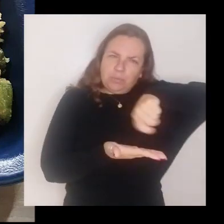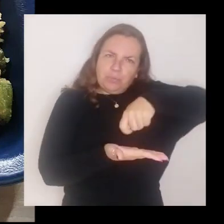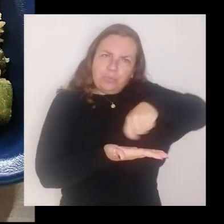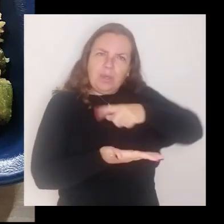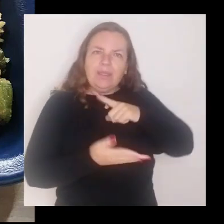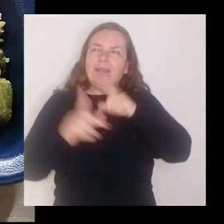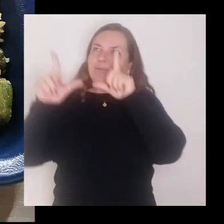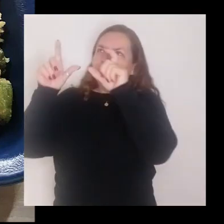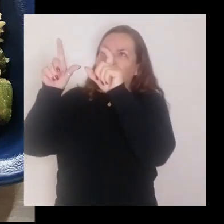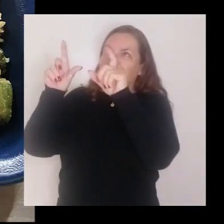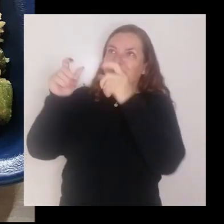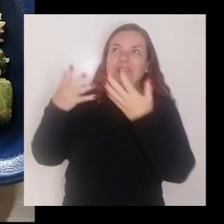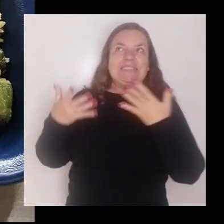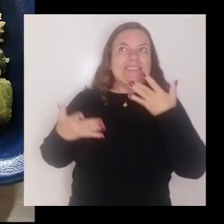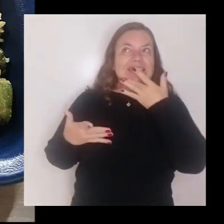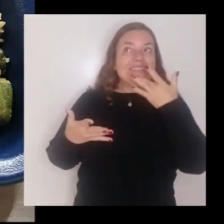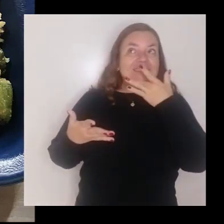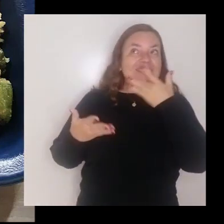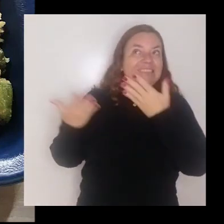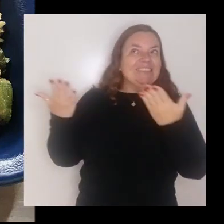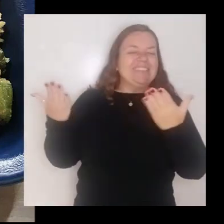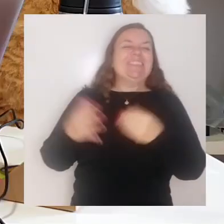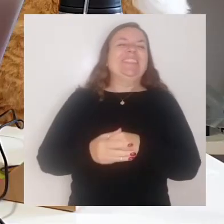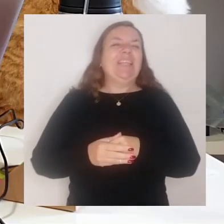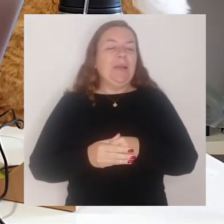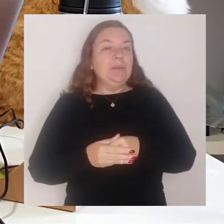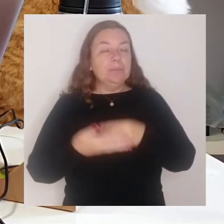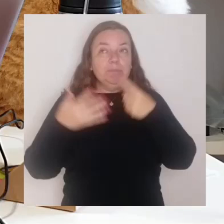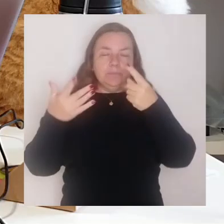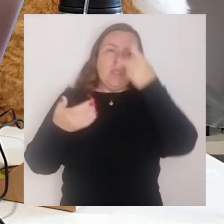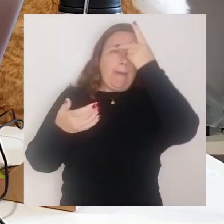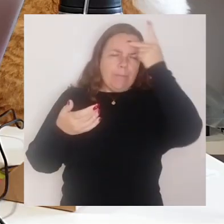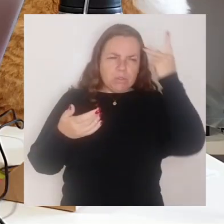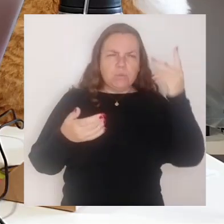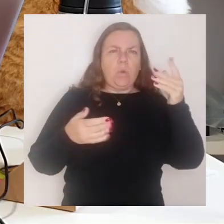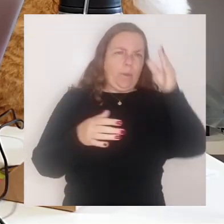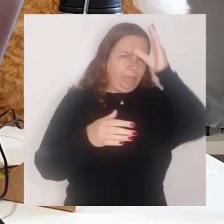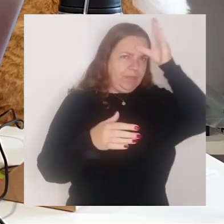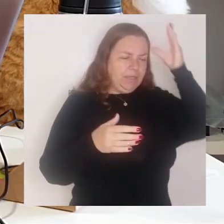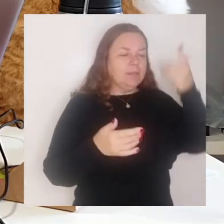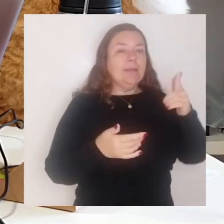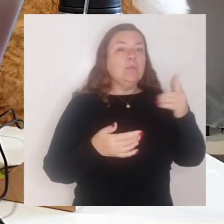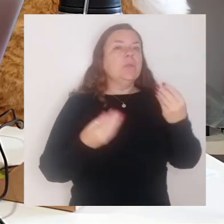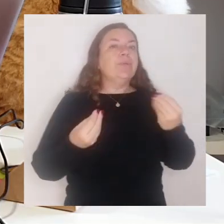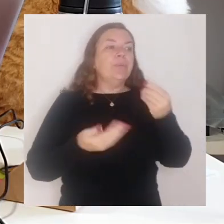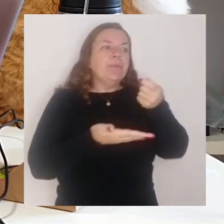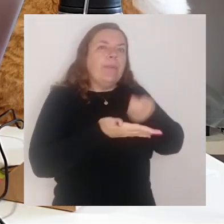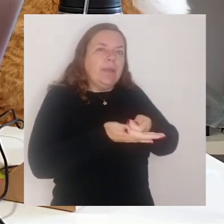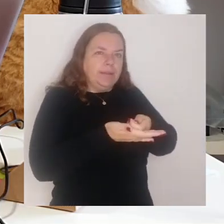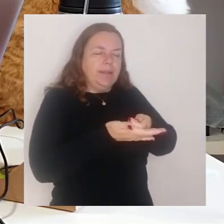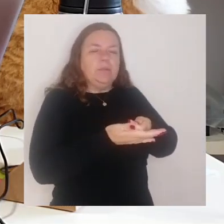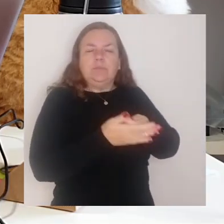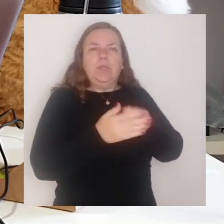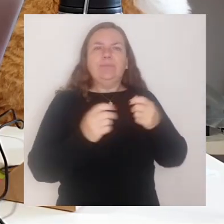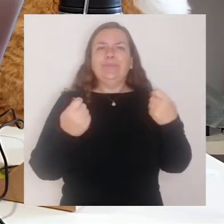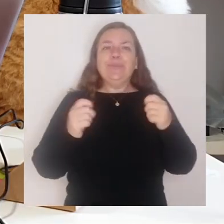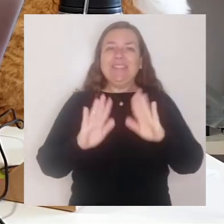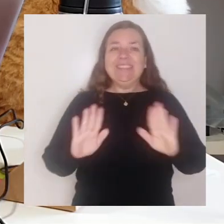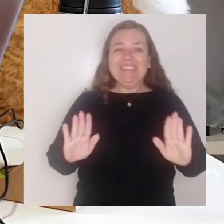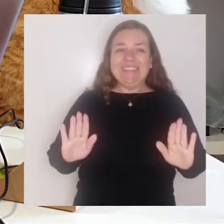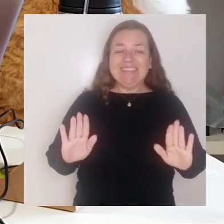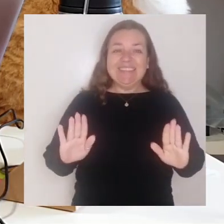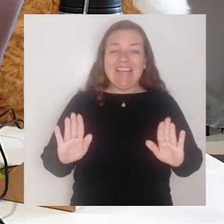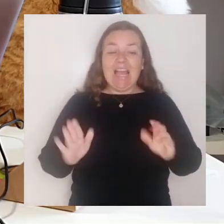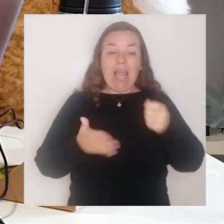algumas fotinhos aí para dar água na boca de vocês. Caso a pessoa, o cliente, não tenha condições de pagar, tudo bem, não